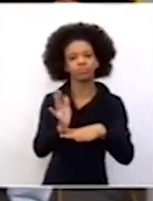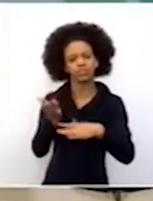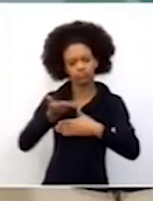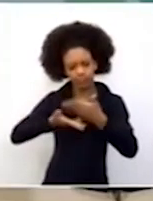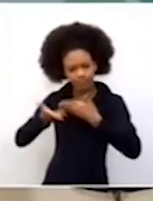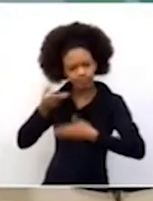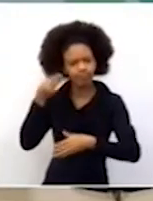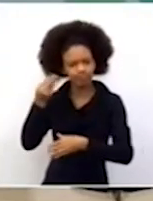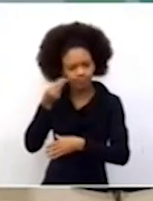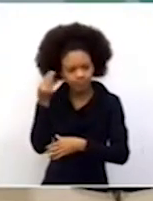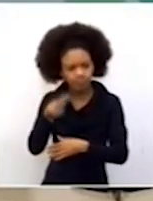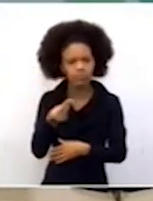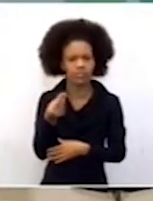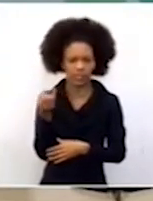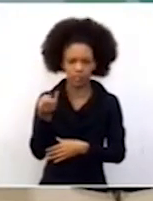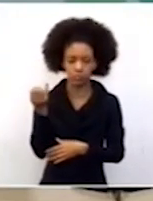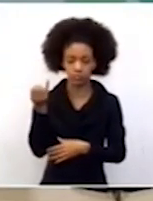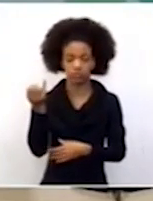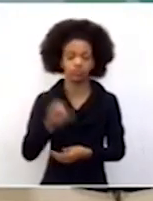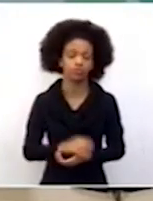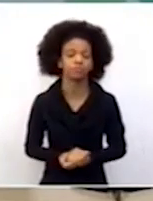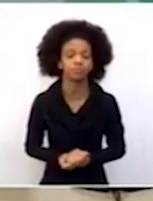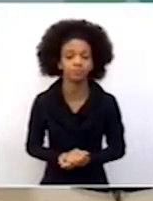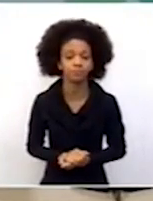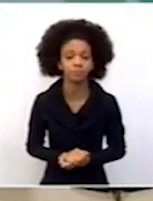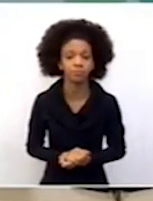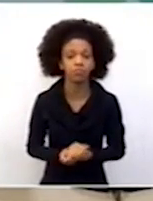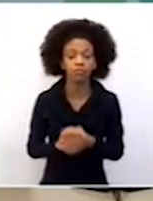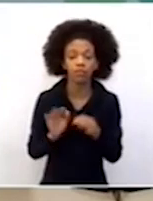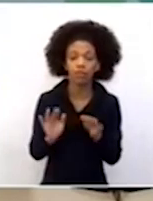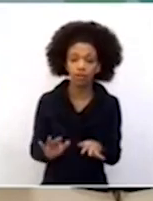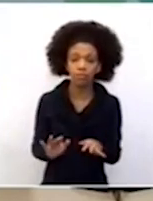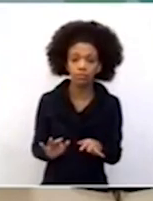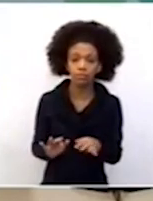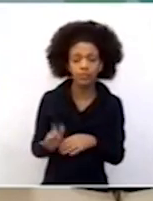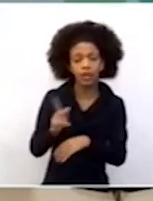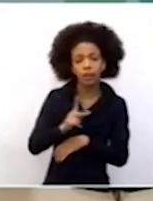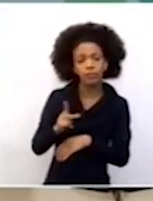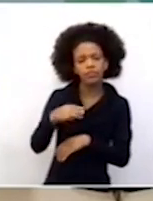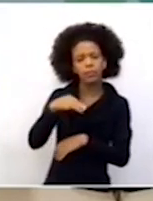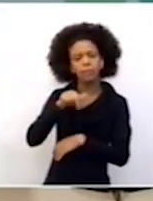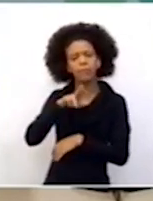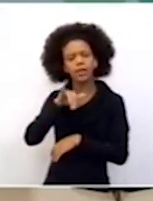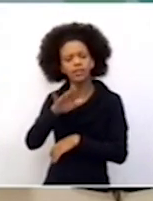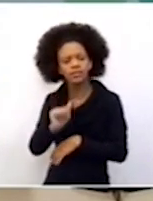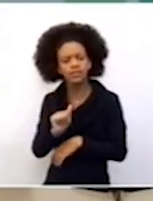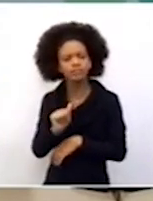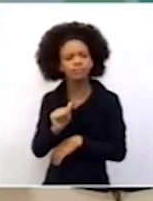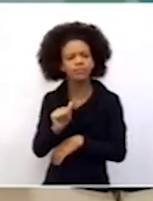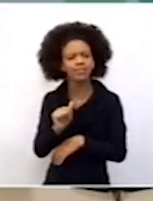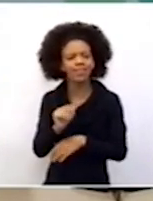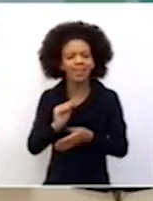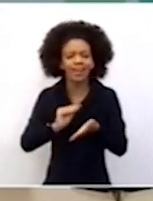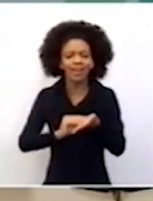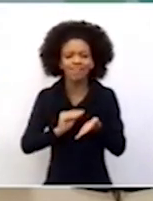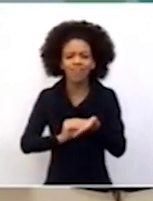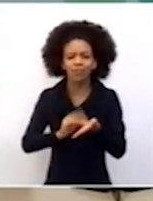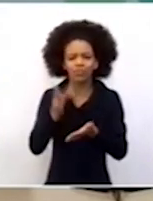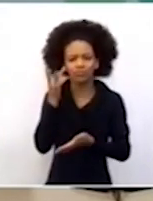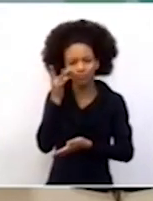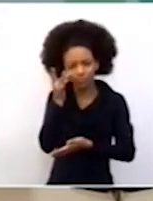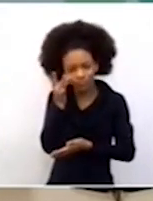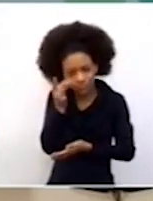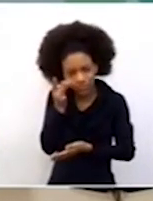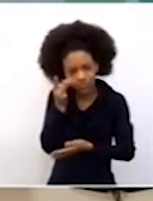de experiência que é muito valioso, né? A professora Maria colocou que a falta de presença para